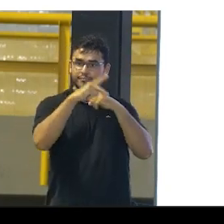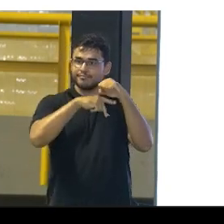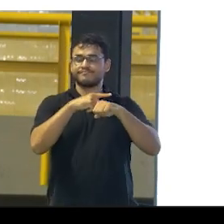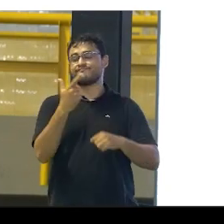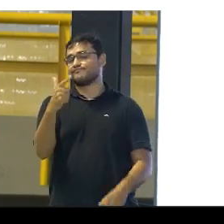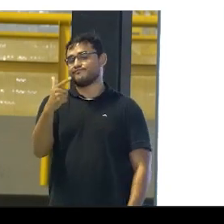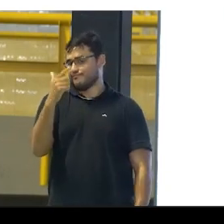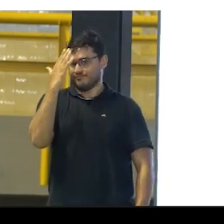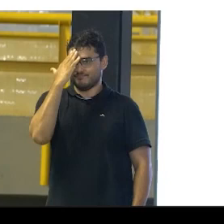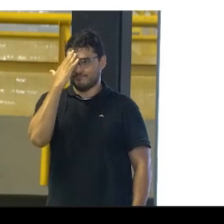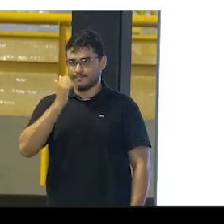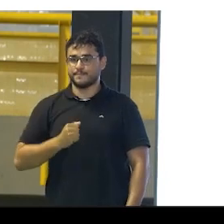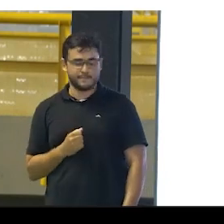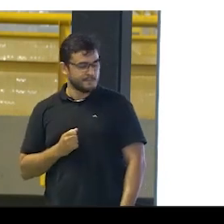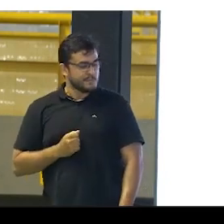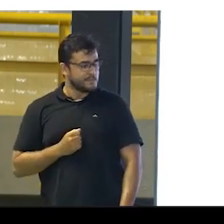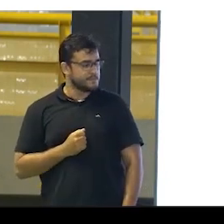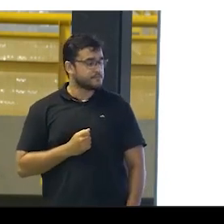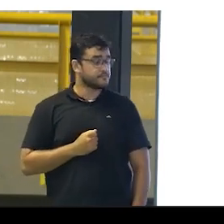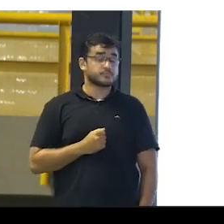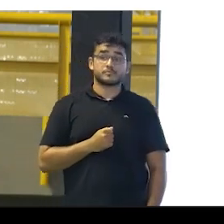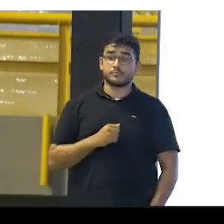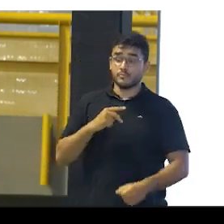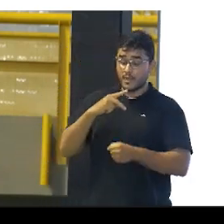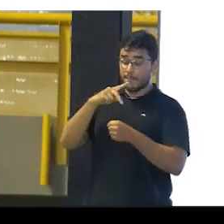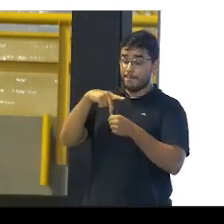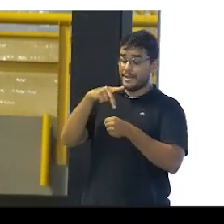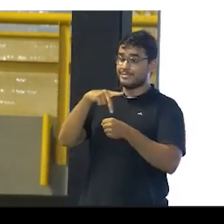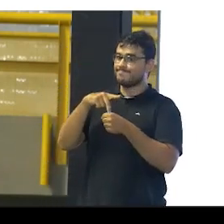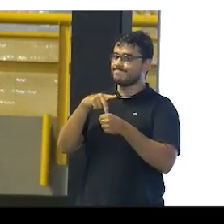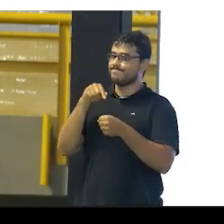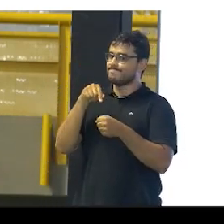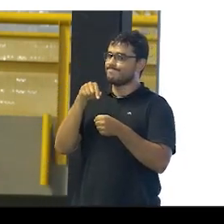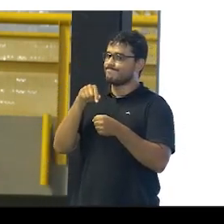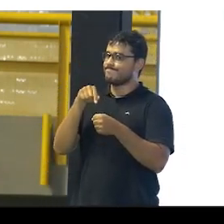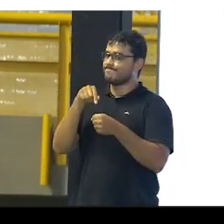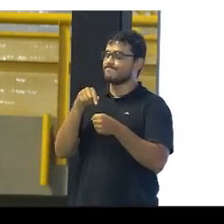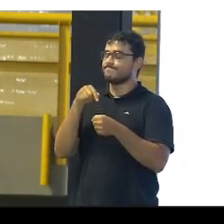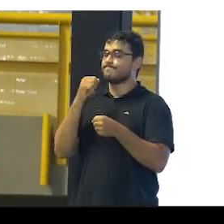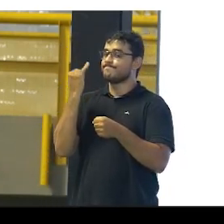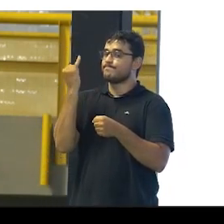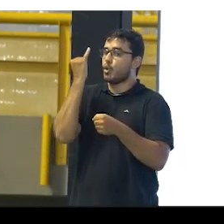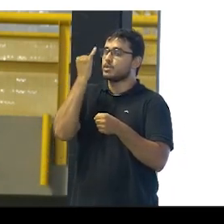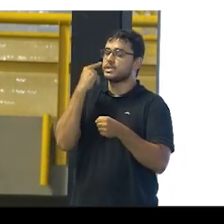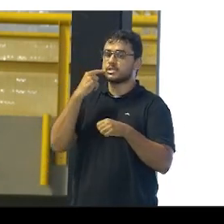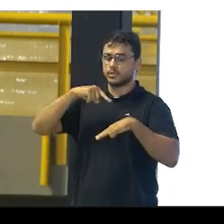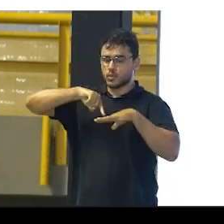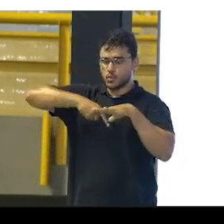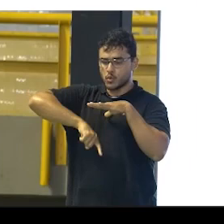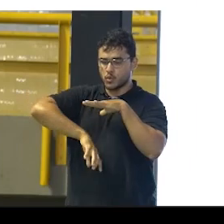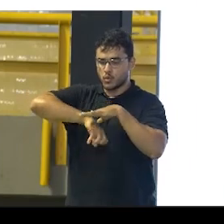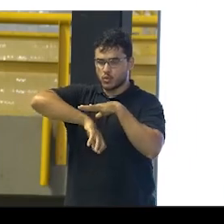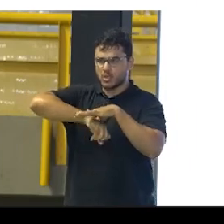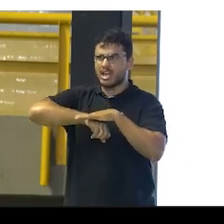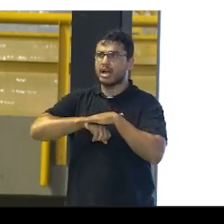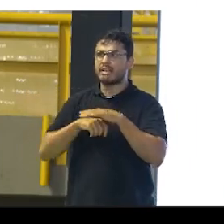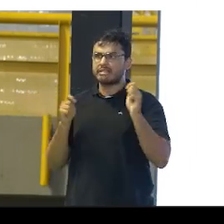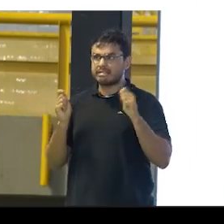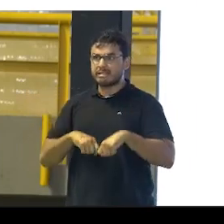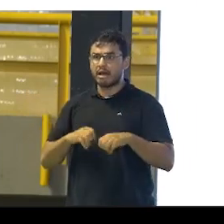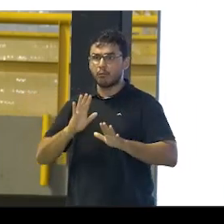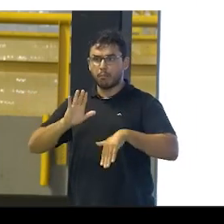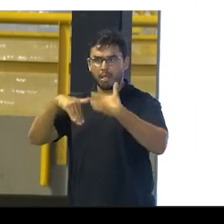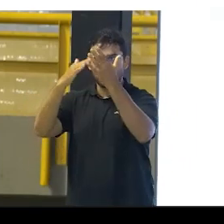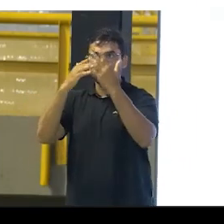é petróleo. Isso não garante desenvolvimento econômico. Dos 6 países do Oriente Médio que